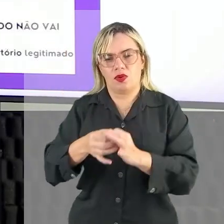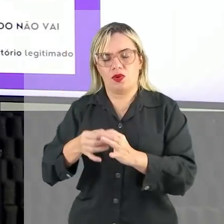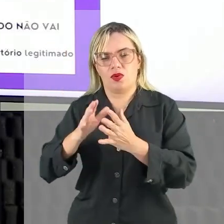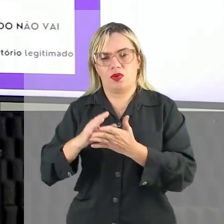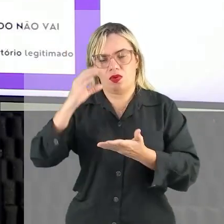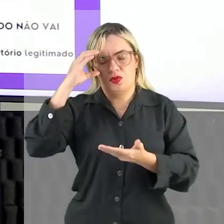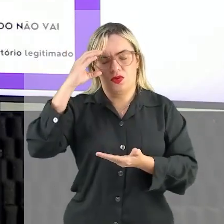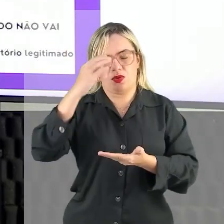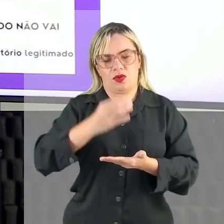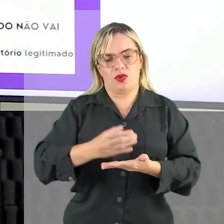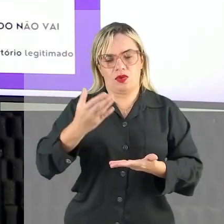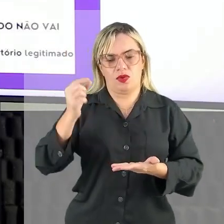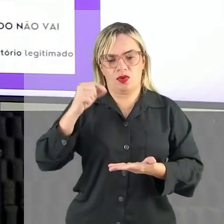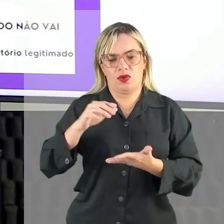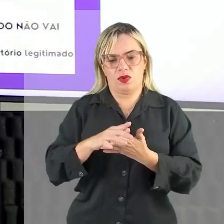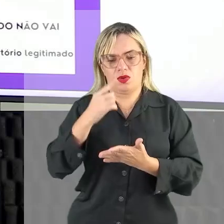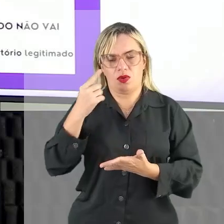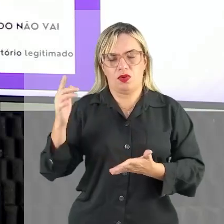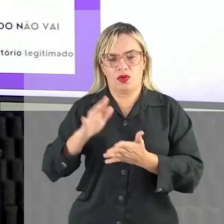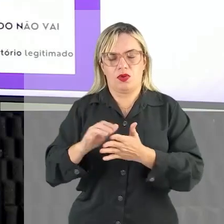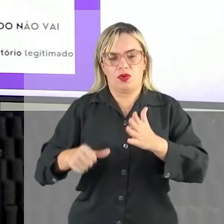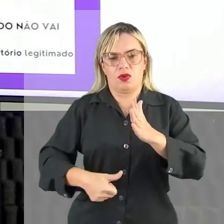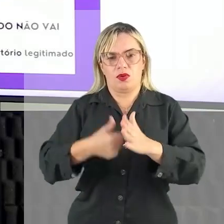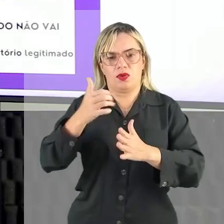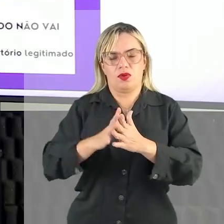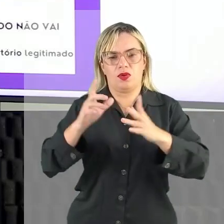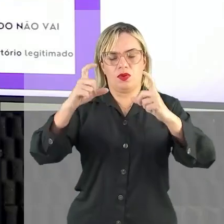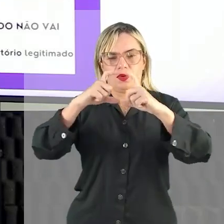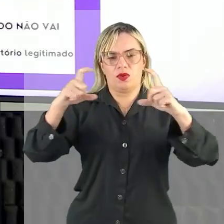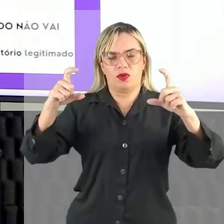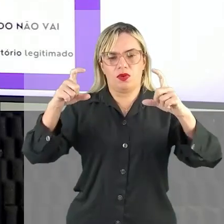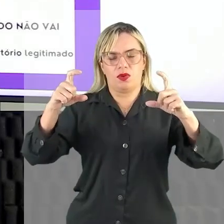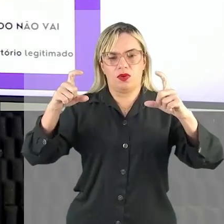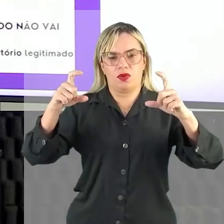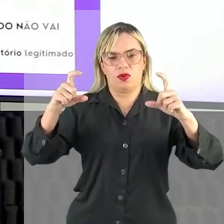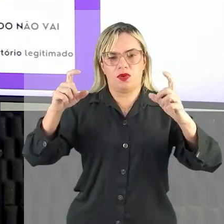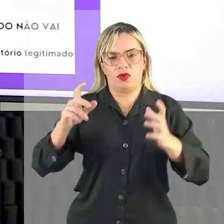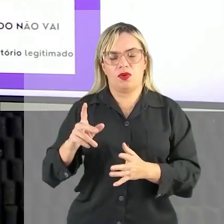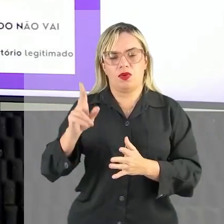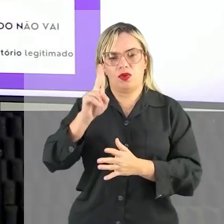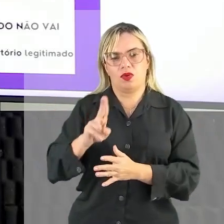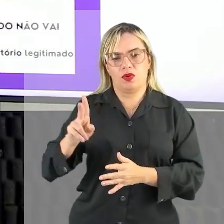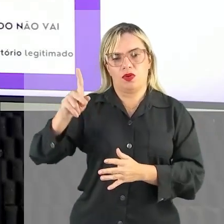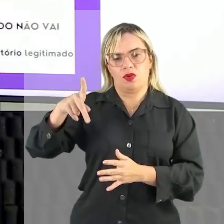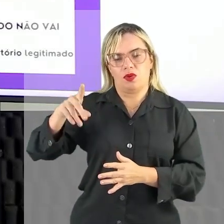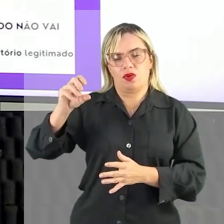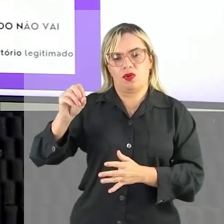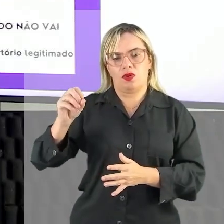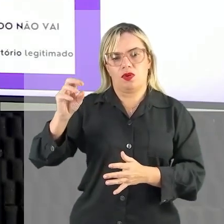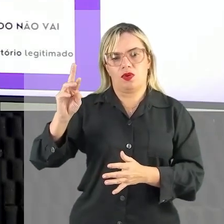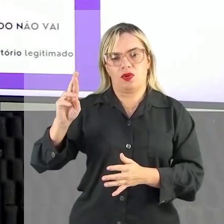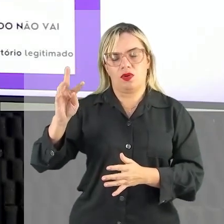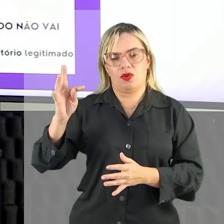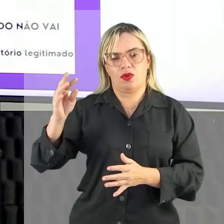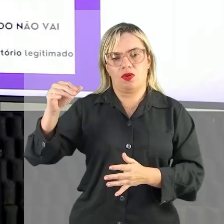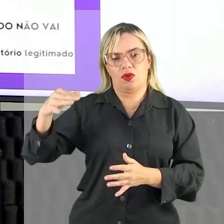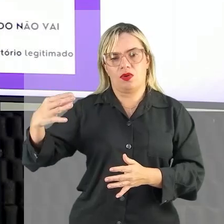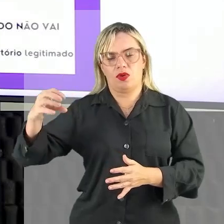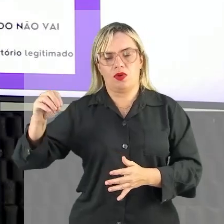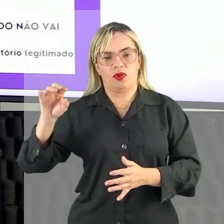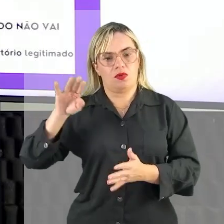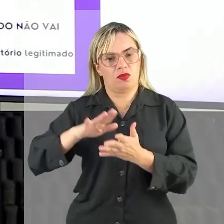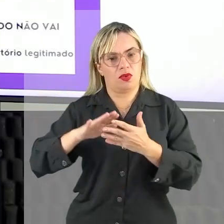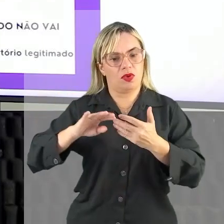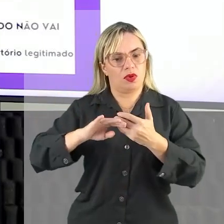tese e o aluno coloca logo na primeira no primeiro parágrafo portanto tomem cuidado com isso deixem o portanto que